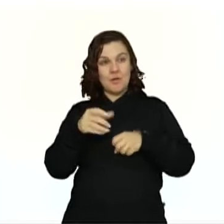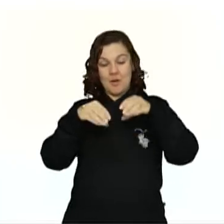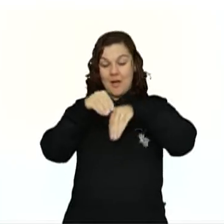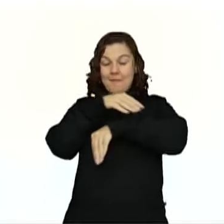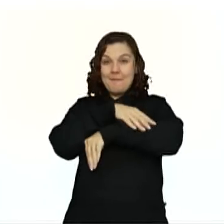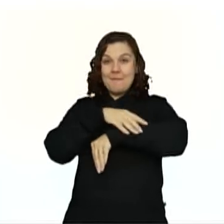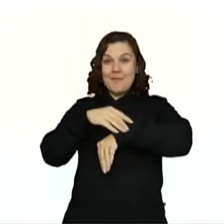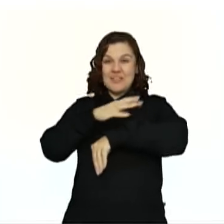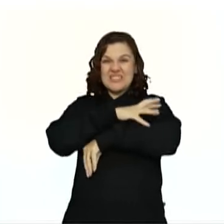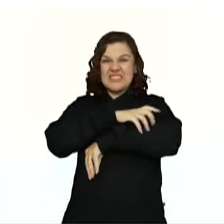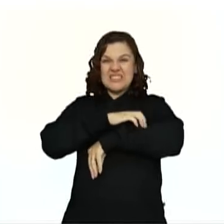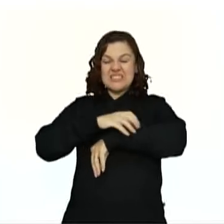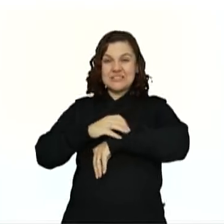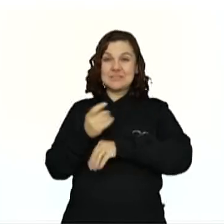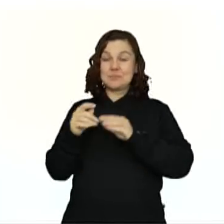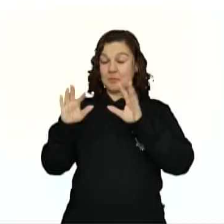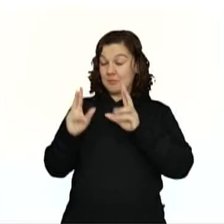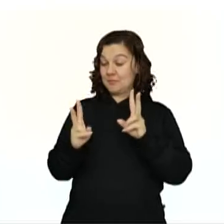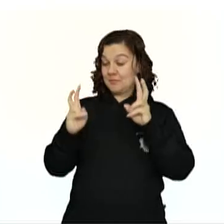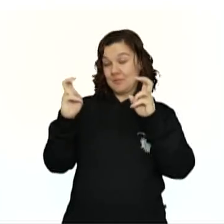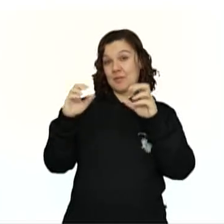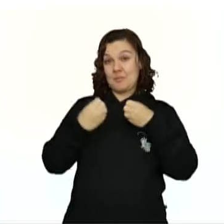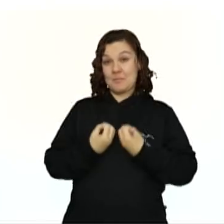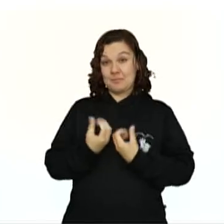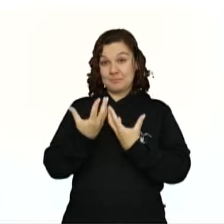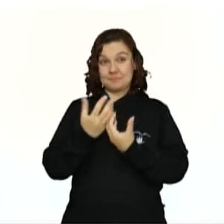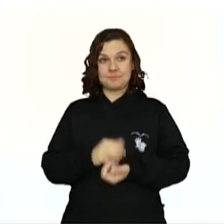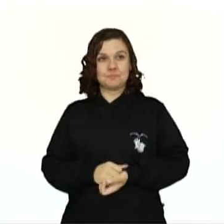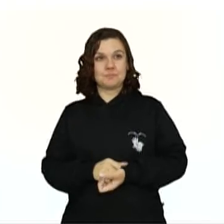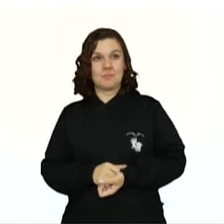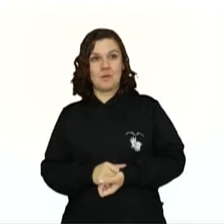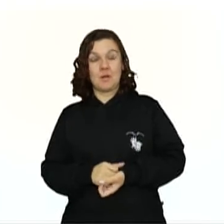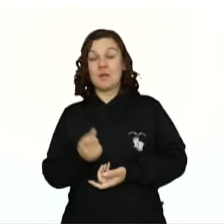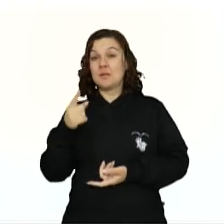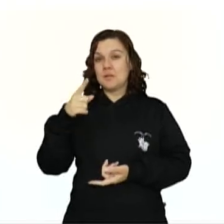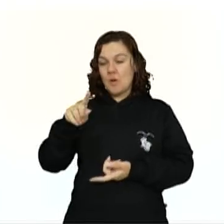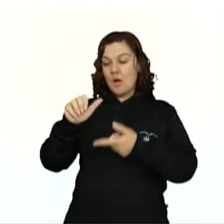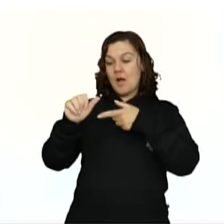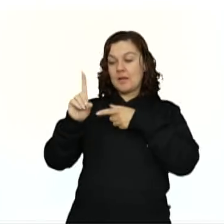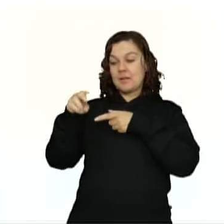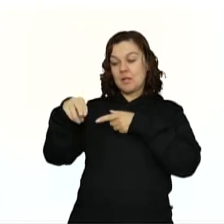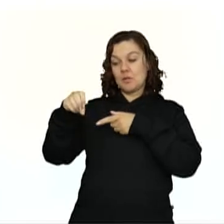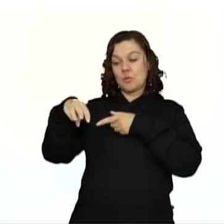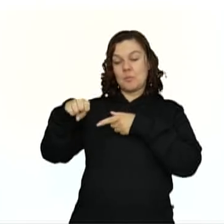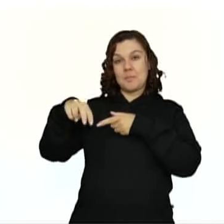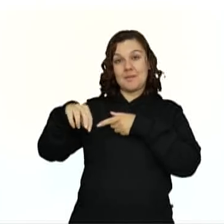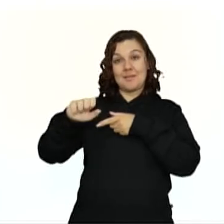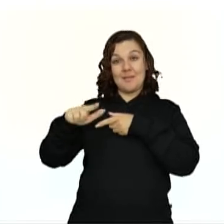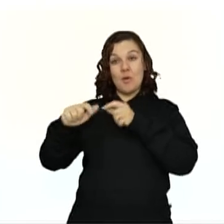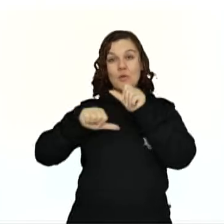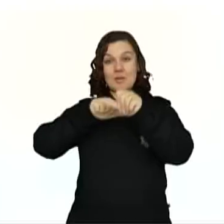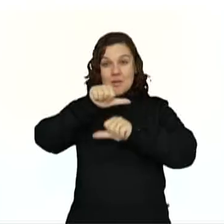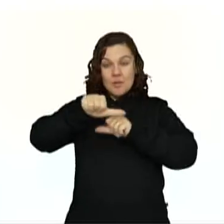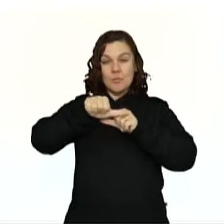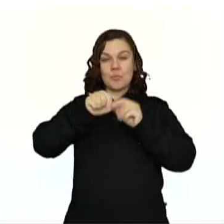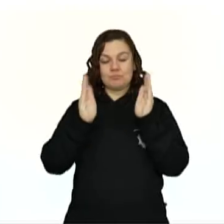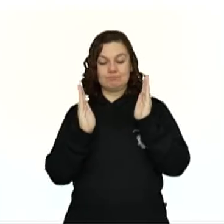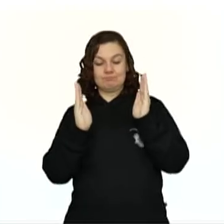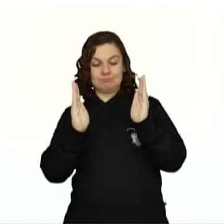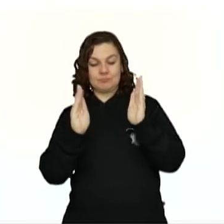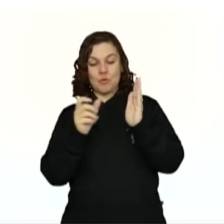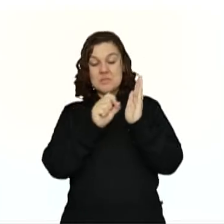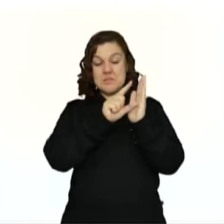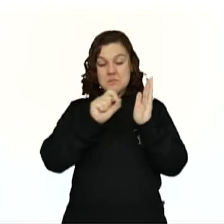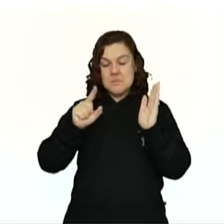veludo áspero, que é o tema do poema. Adjunto adenominal é a palavra que modifica e delimita ou